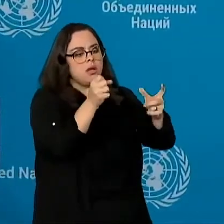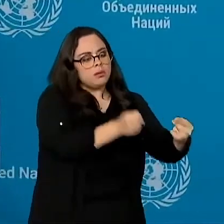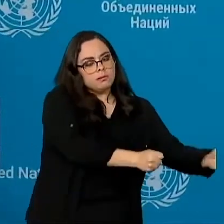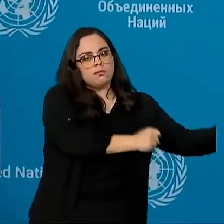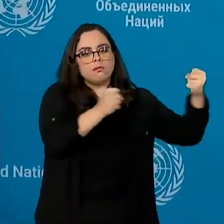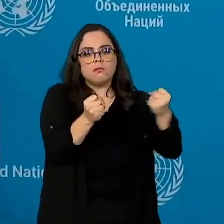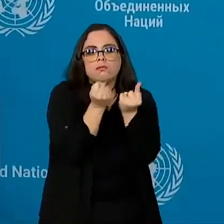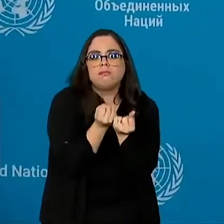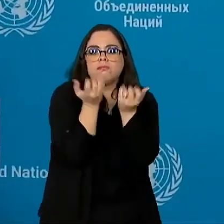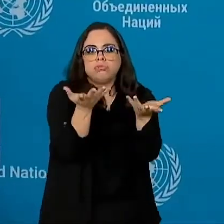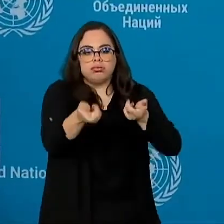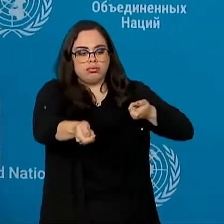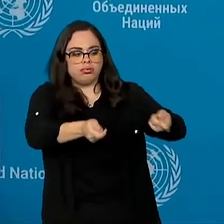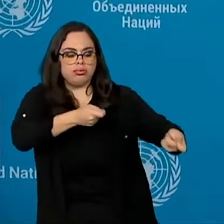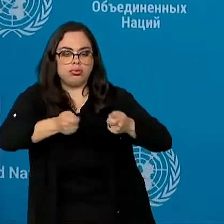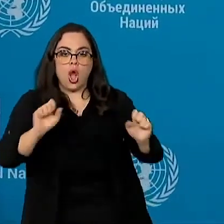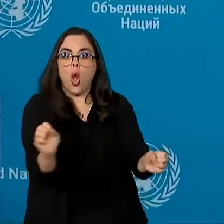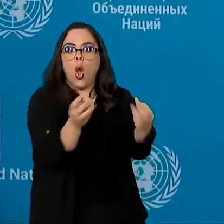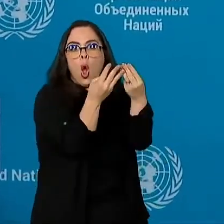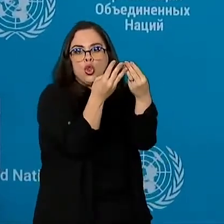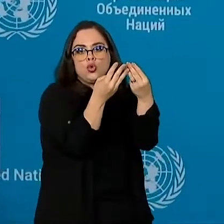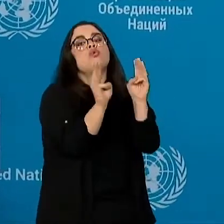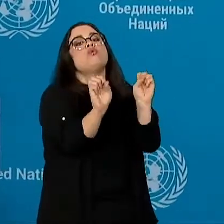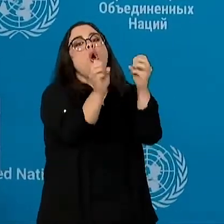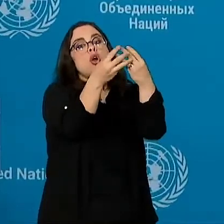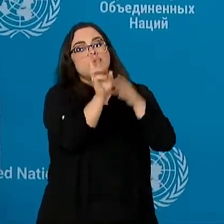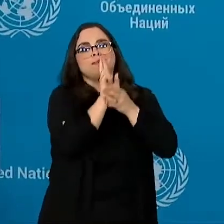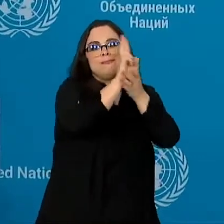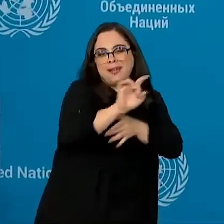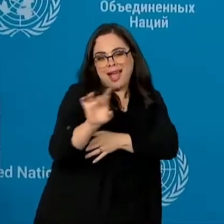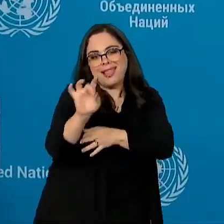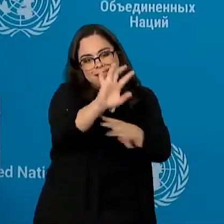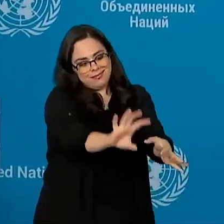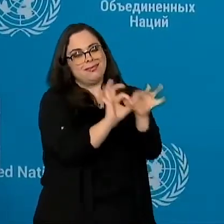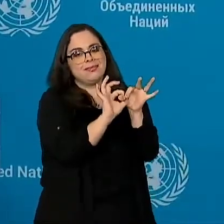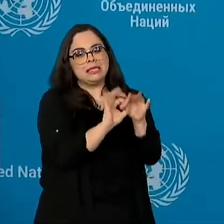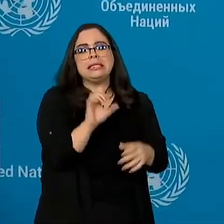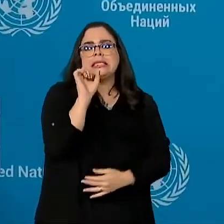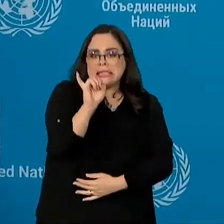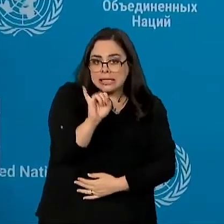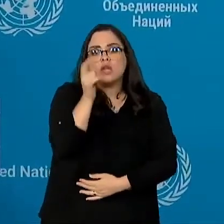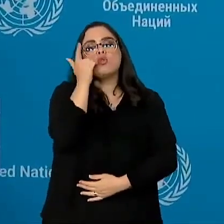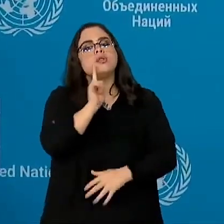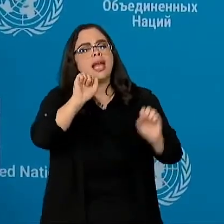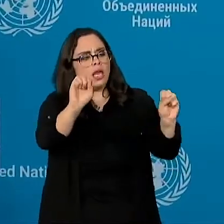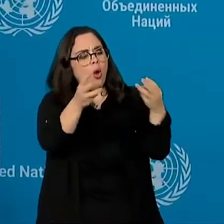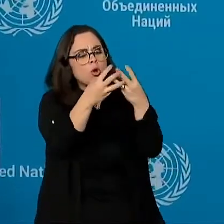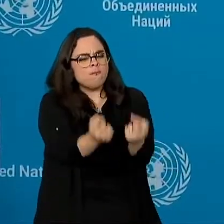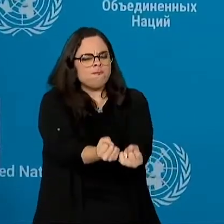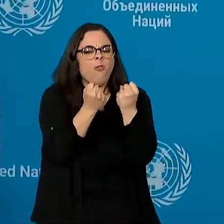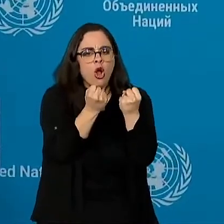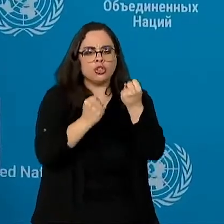poder de comando das Nações Unidas se isso acontecer eu penso que a